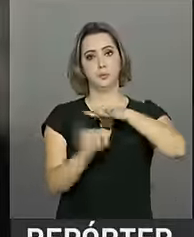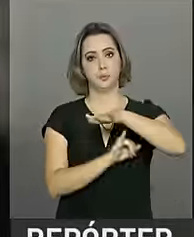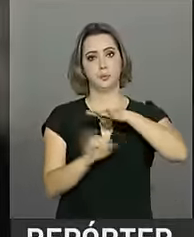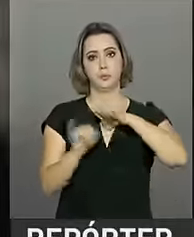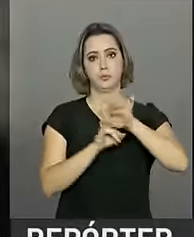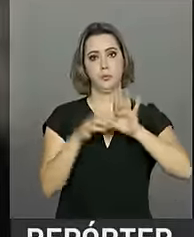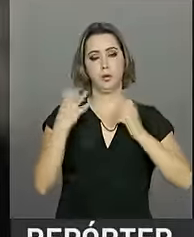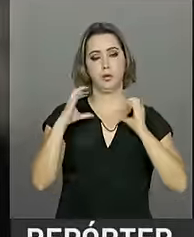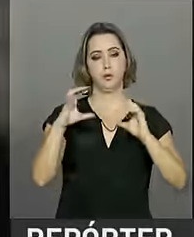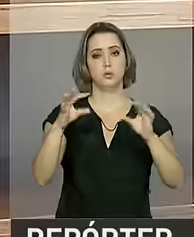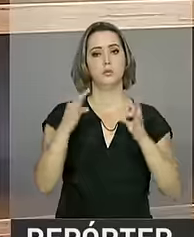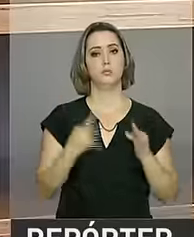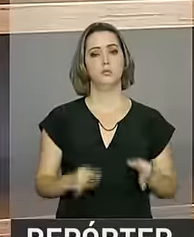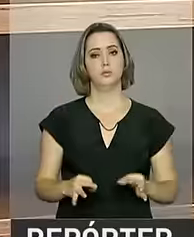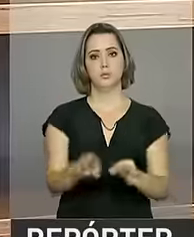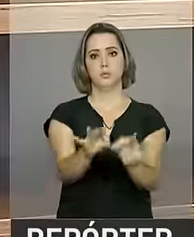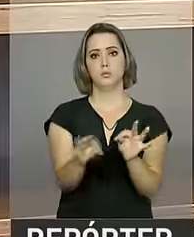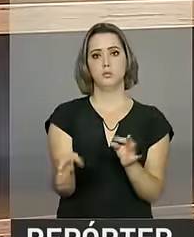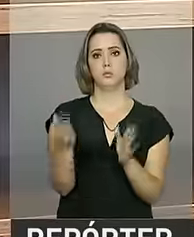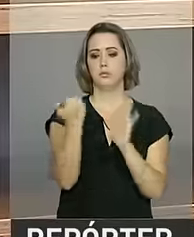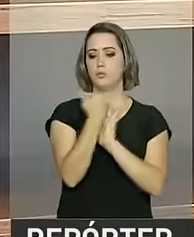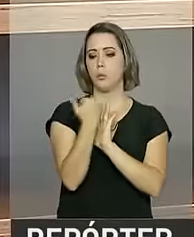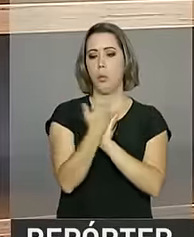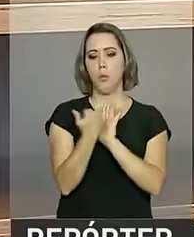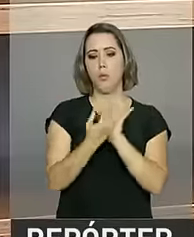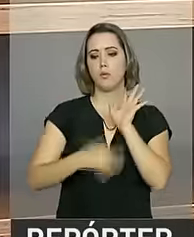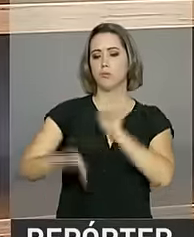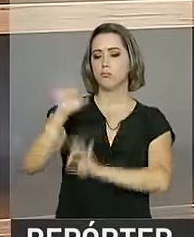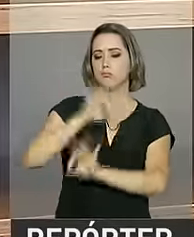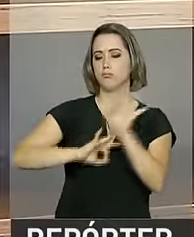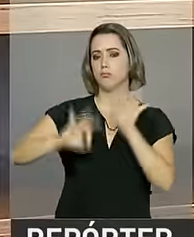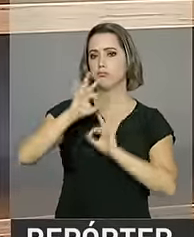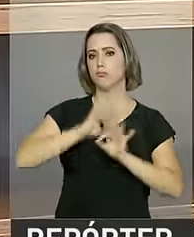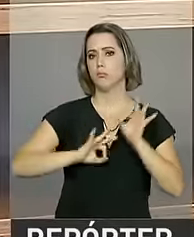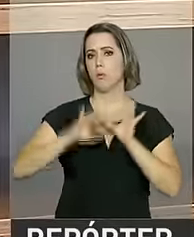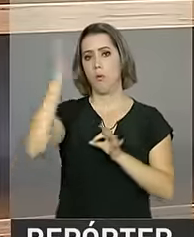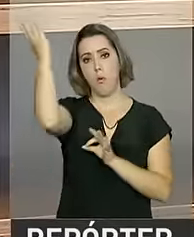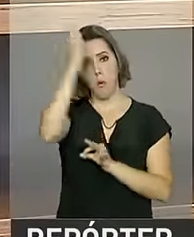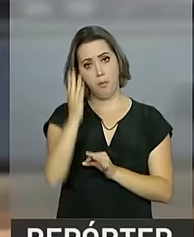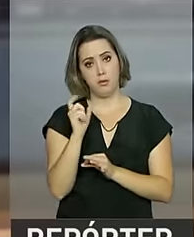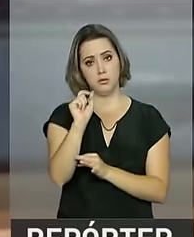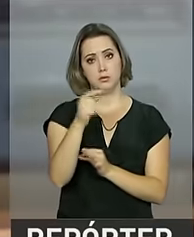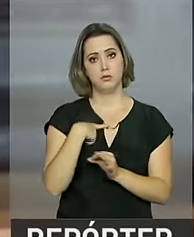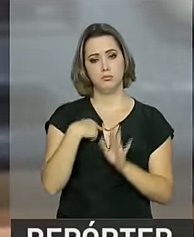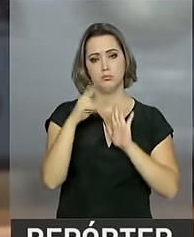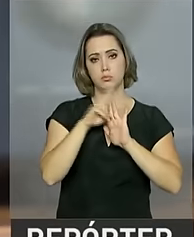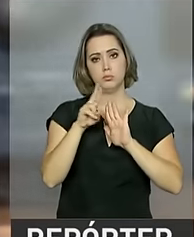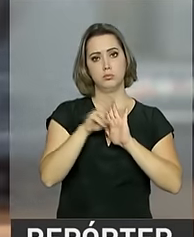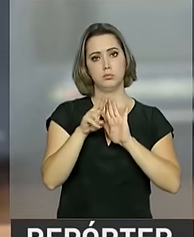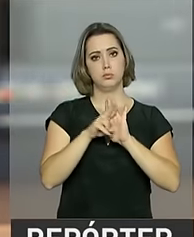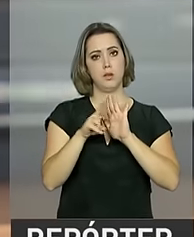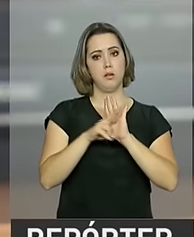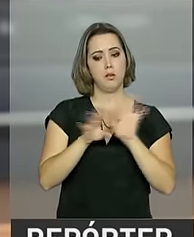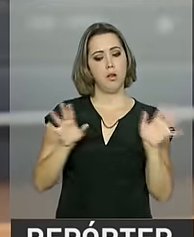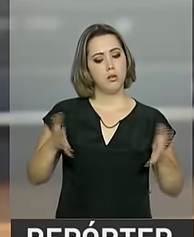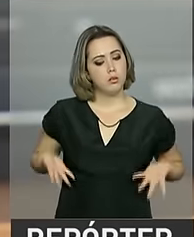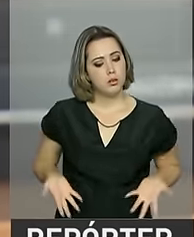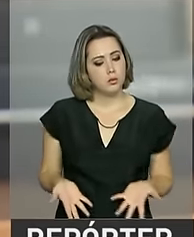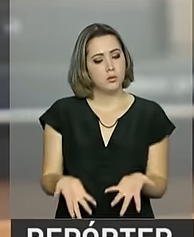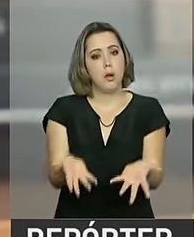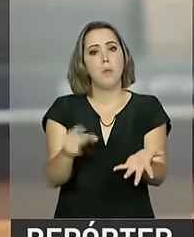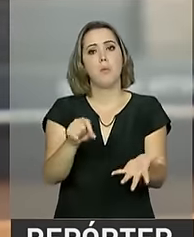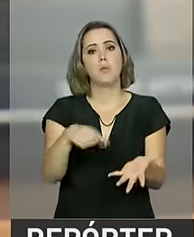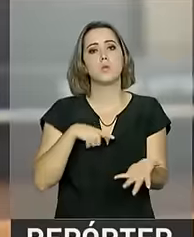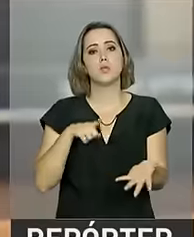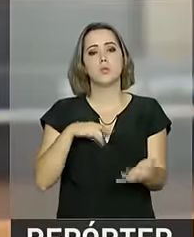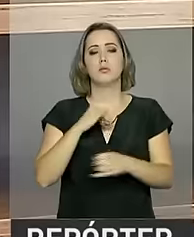de ciência e tecnologia para montar um plano nacional com diretrizes e medidas capazes de impulsionar a internet